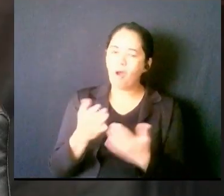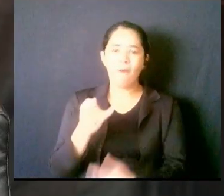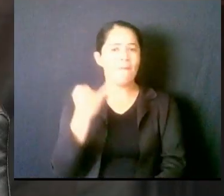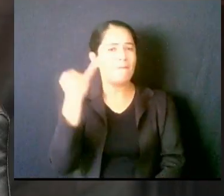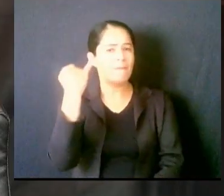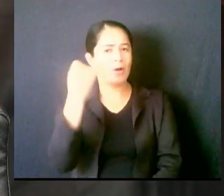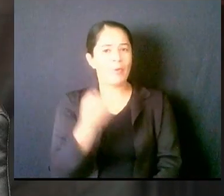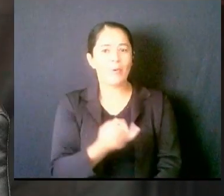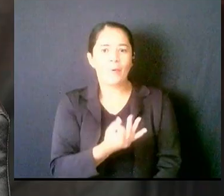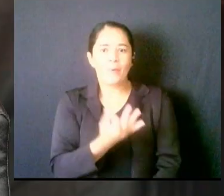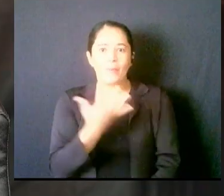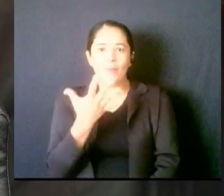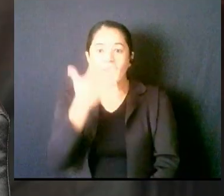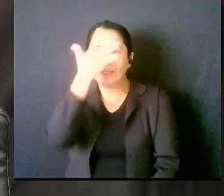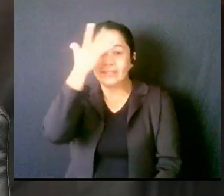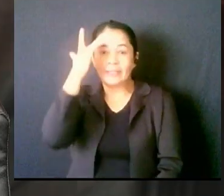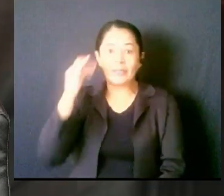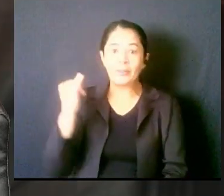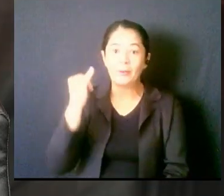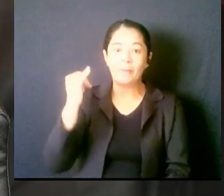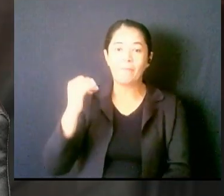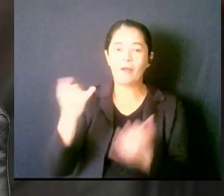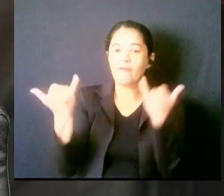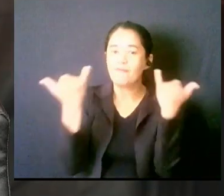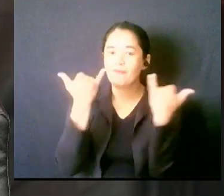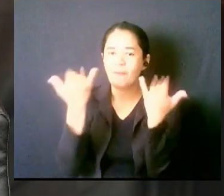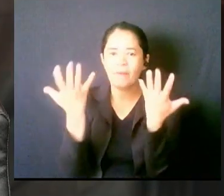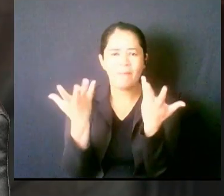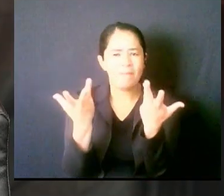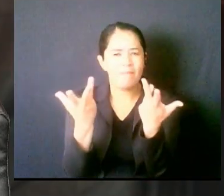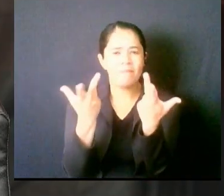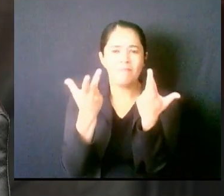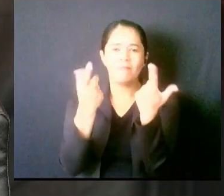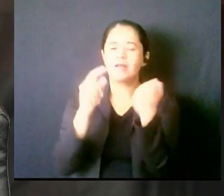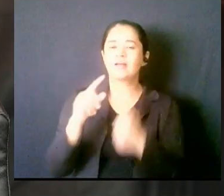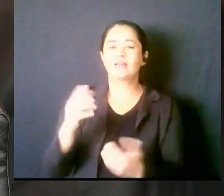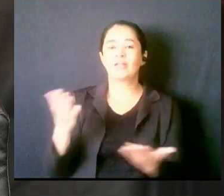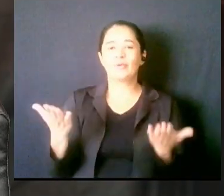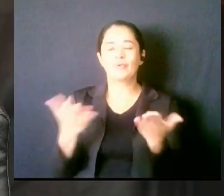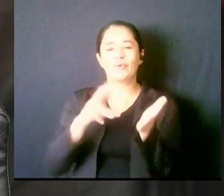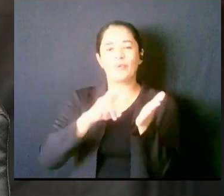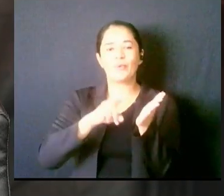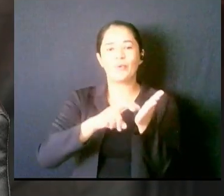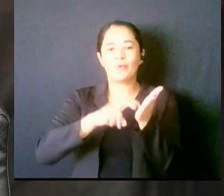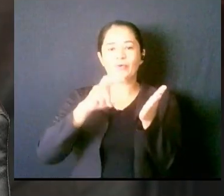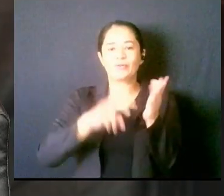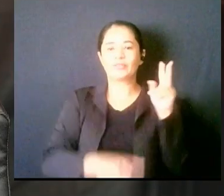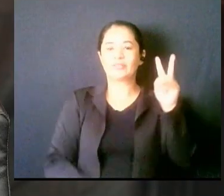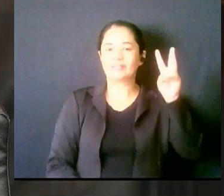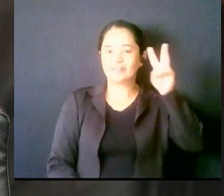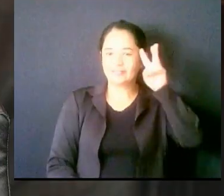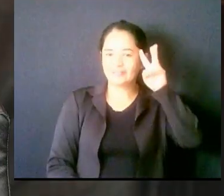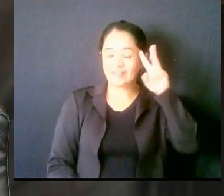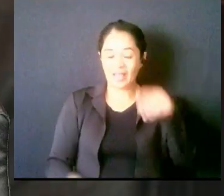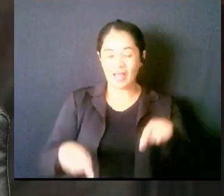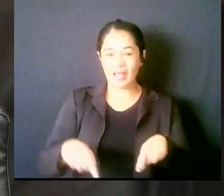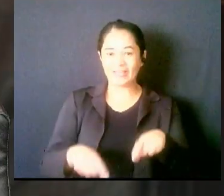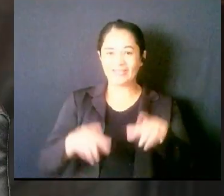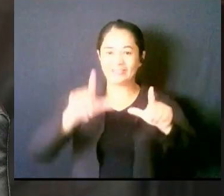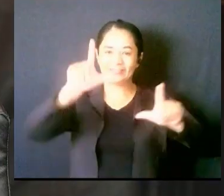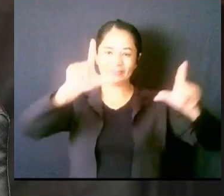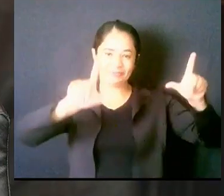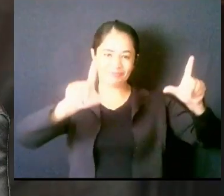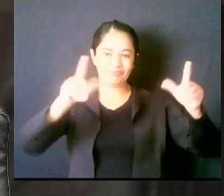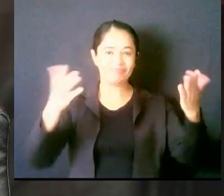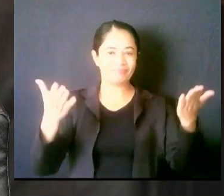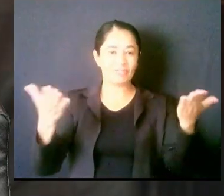com informações preciosas para a gente na manhã desta terça-feira aqui no Estúdio Câmara. E hoje a gente vai